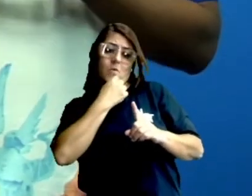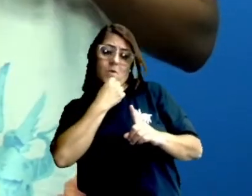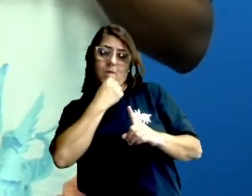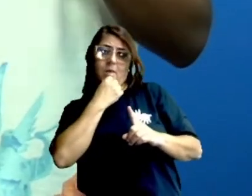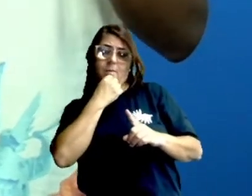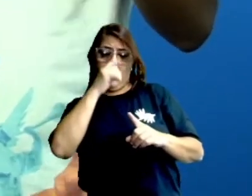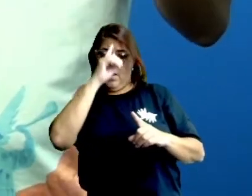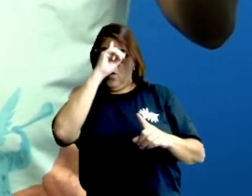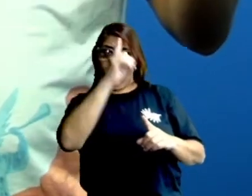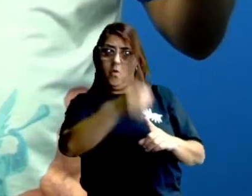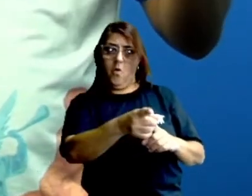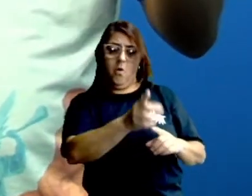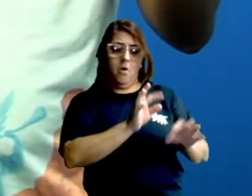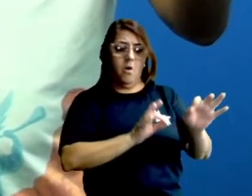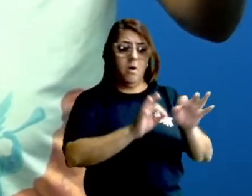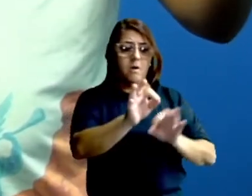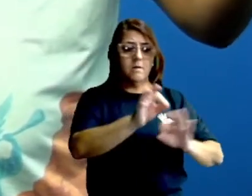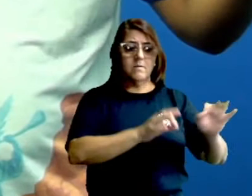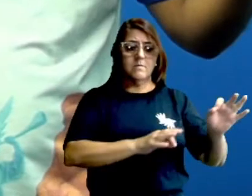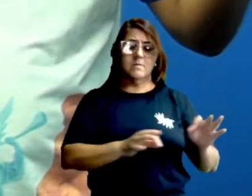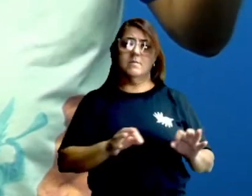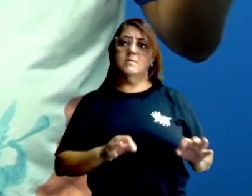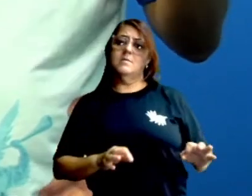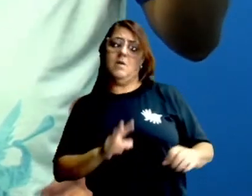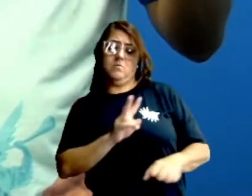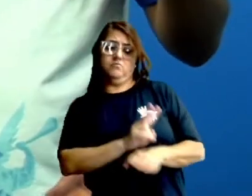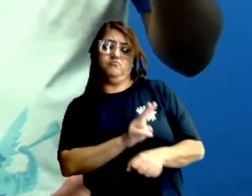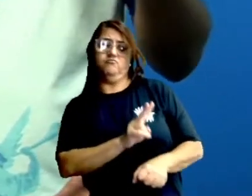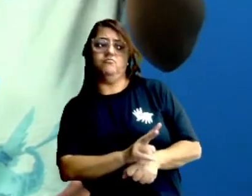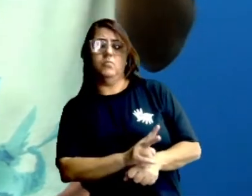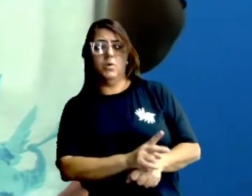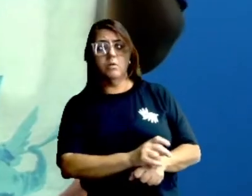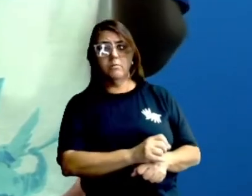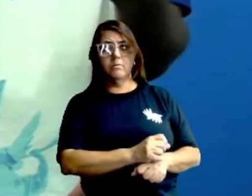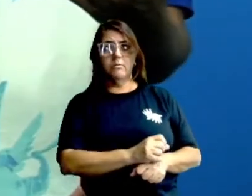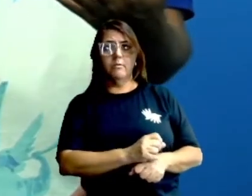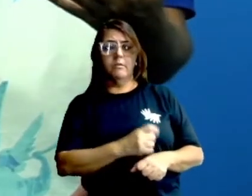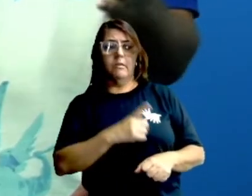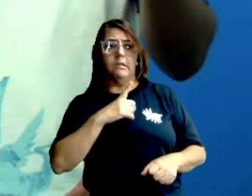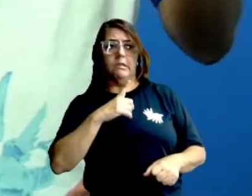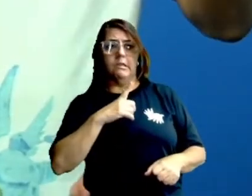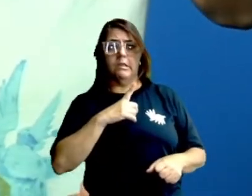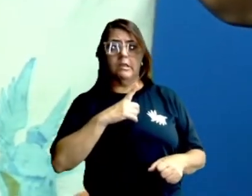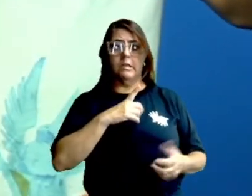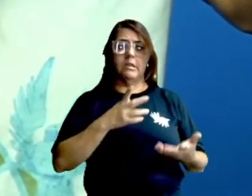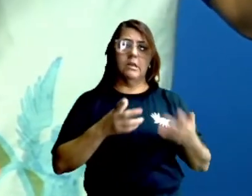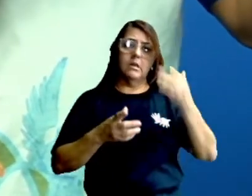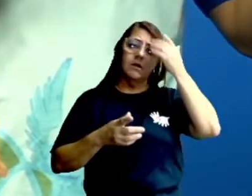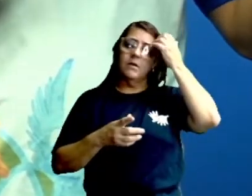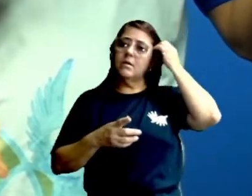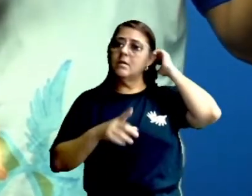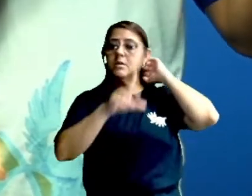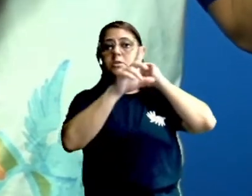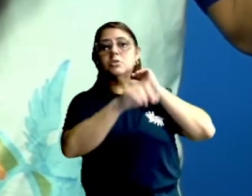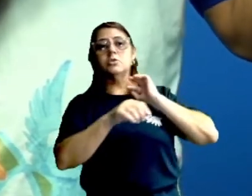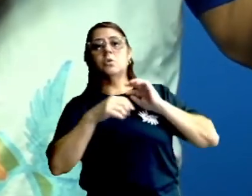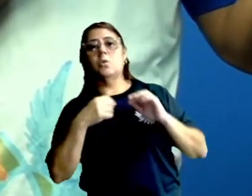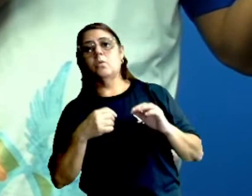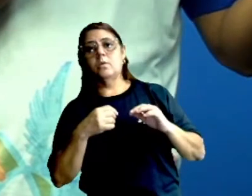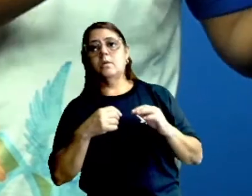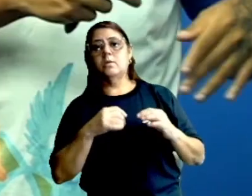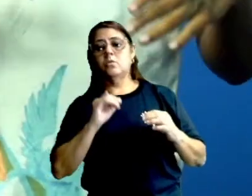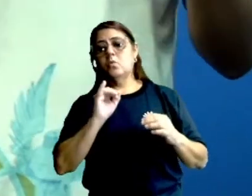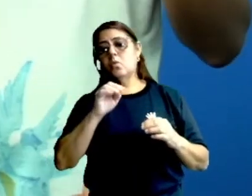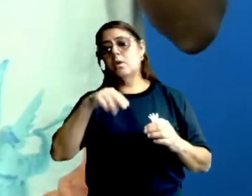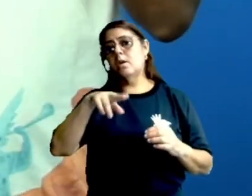cidade, né? Era um argumento religioso. Ele poderia governar porque ele tinha uma autoridade divina, tanto na região das Andinas, que é onde ficam